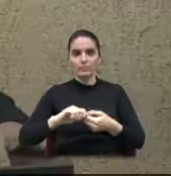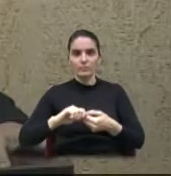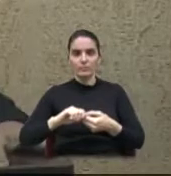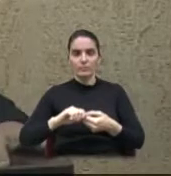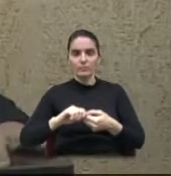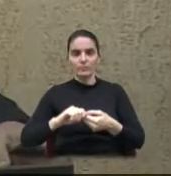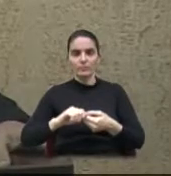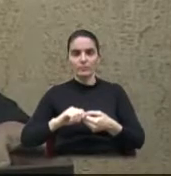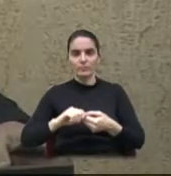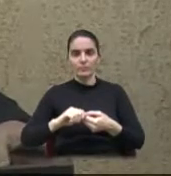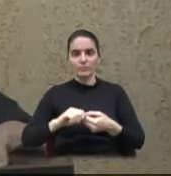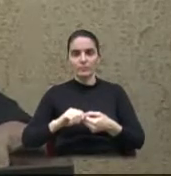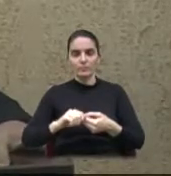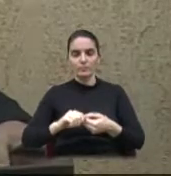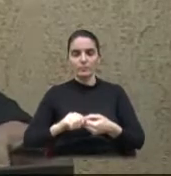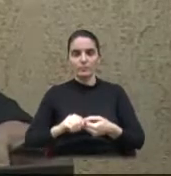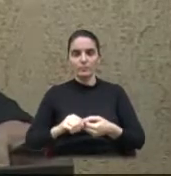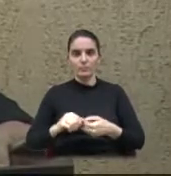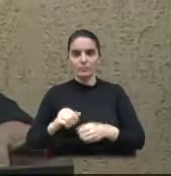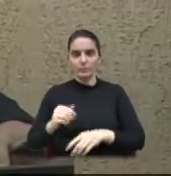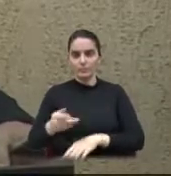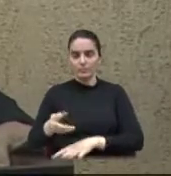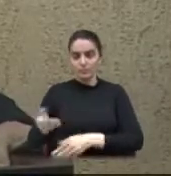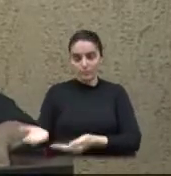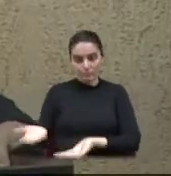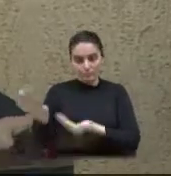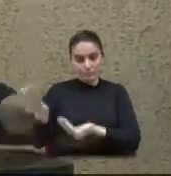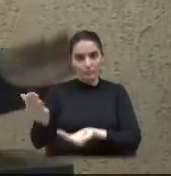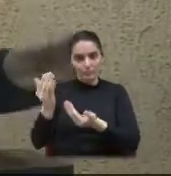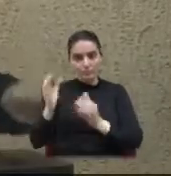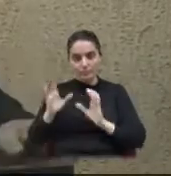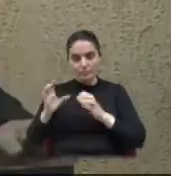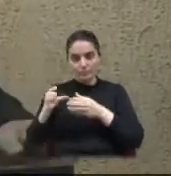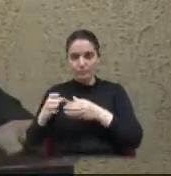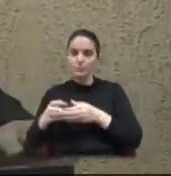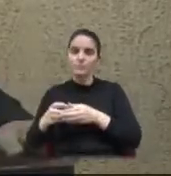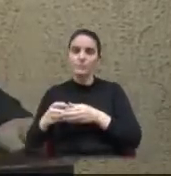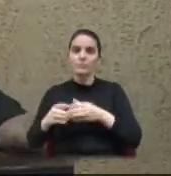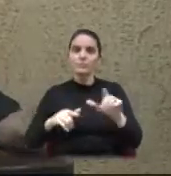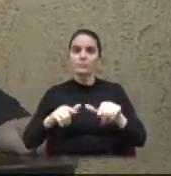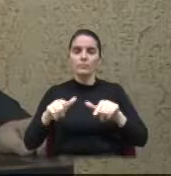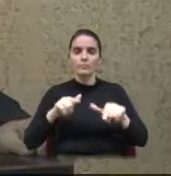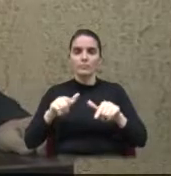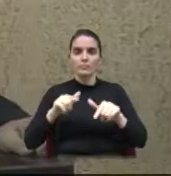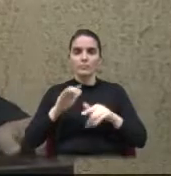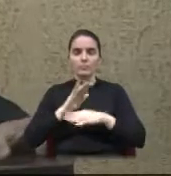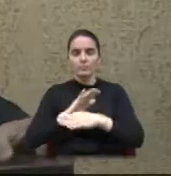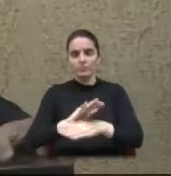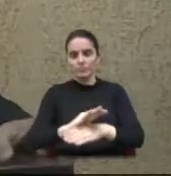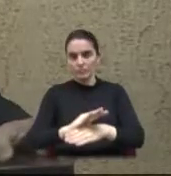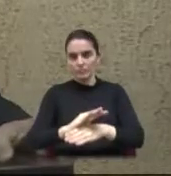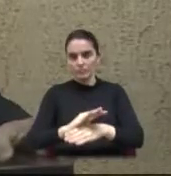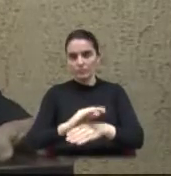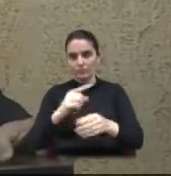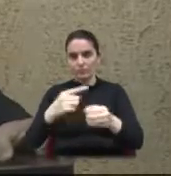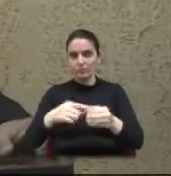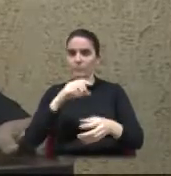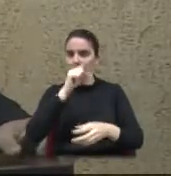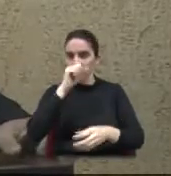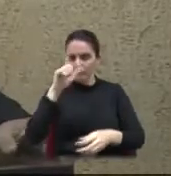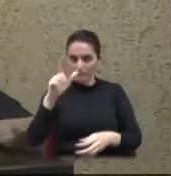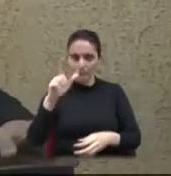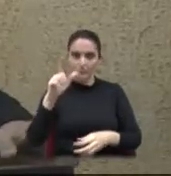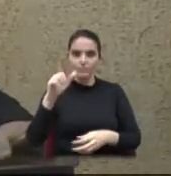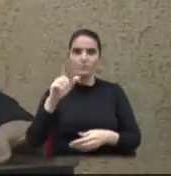classe trabalhadora que presta relevantes serviços à comunidade de Limeira,